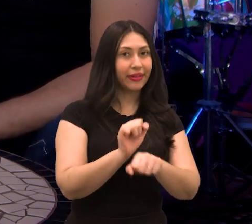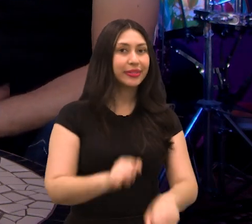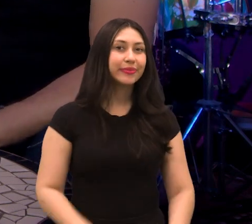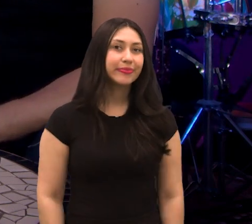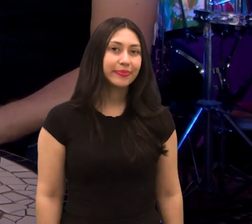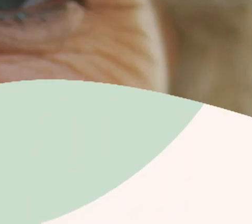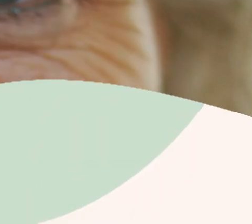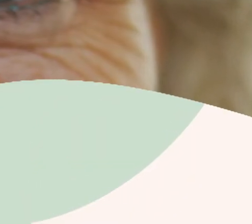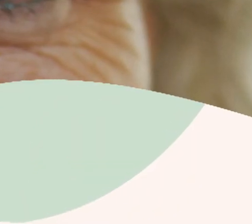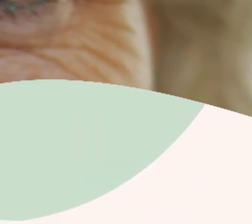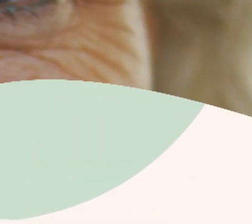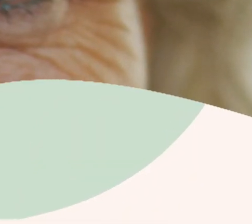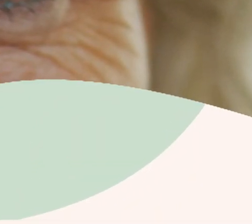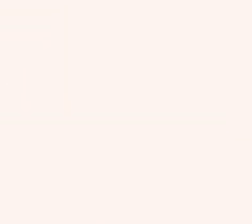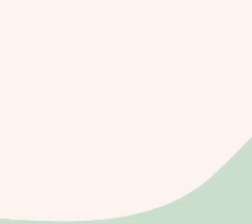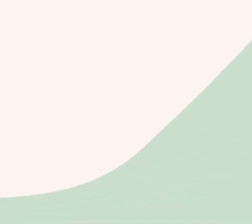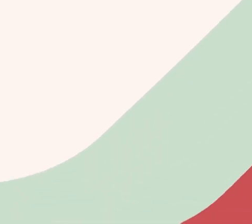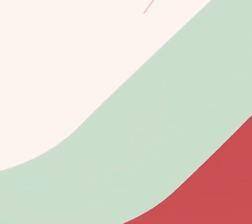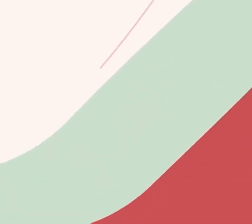daí.